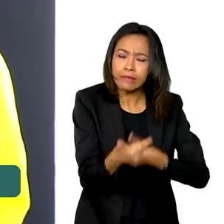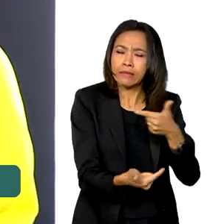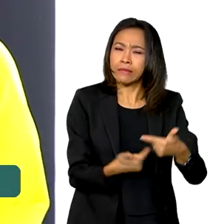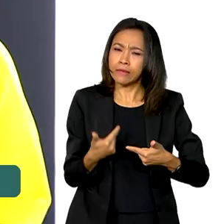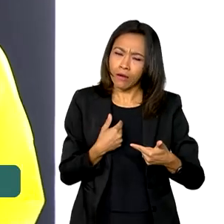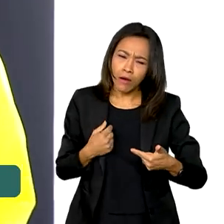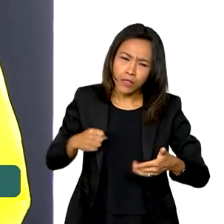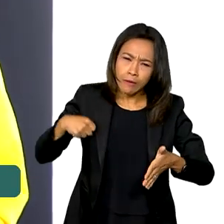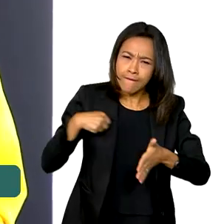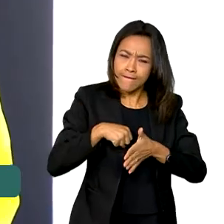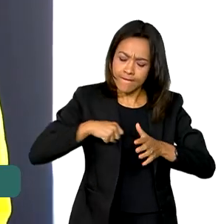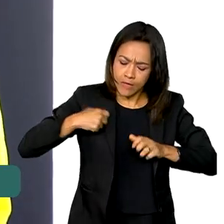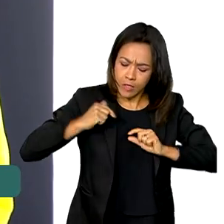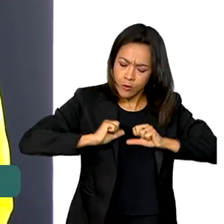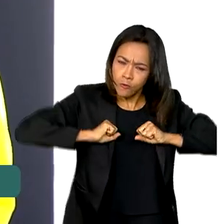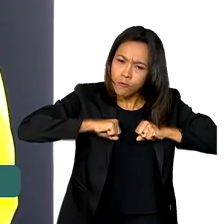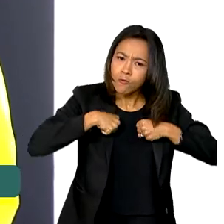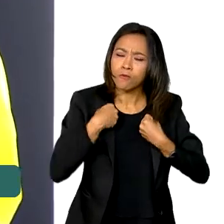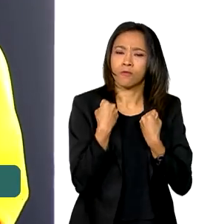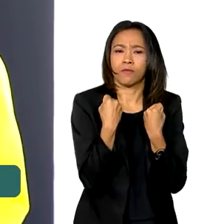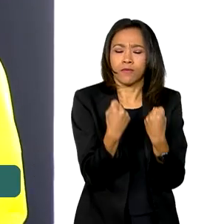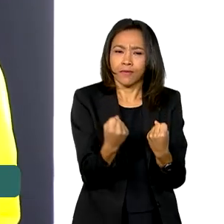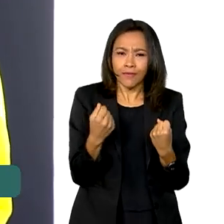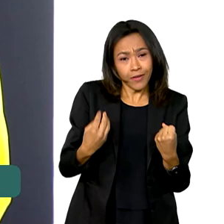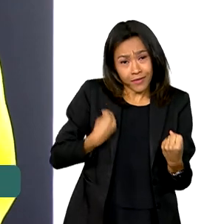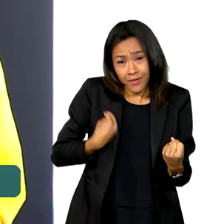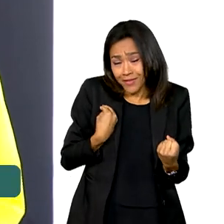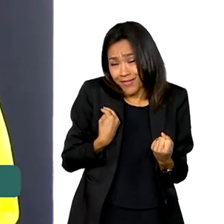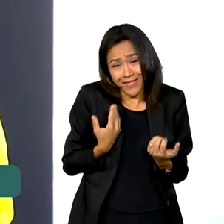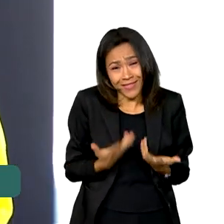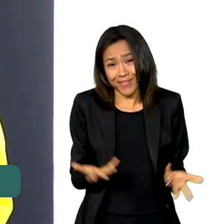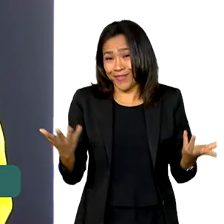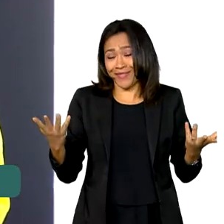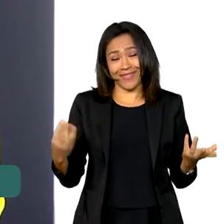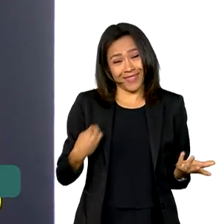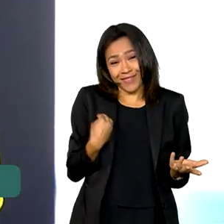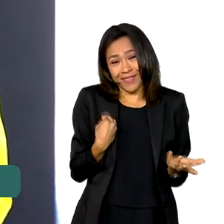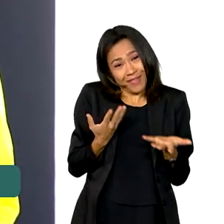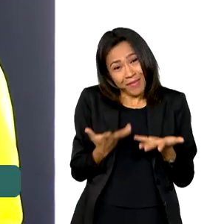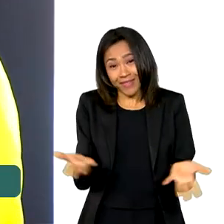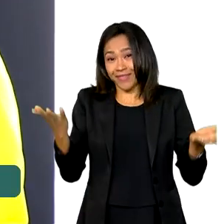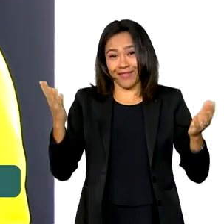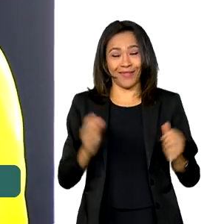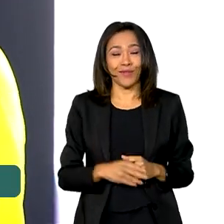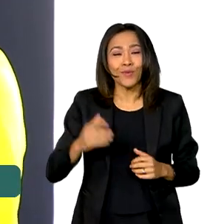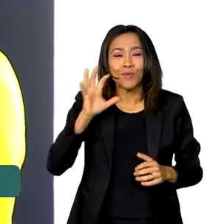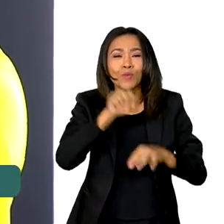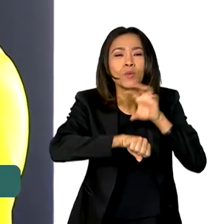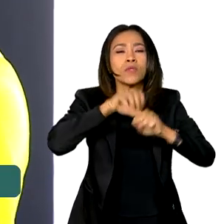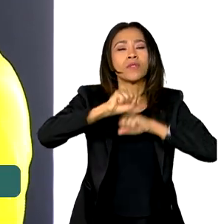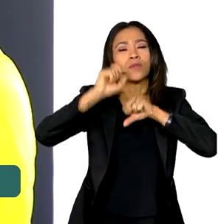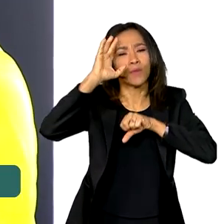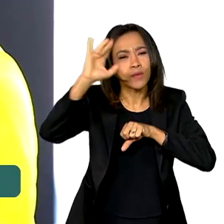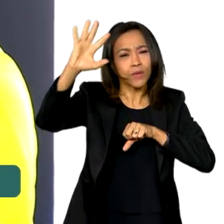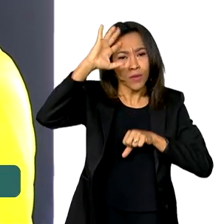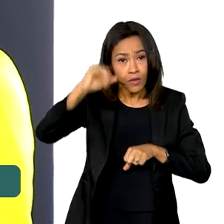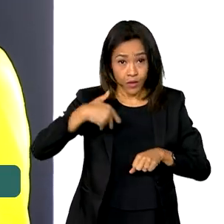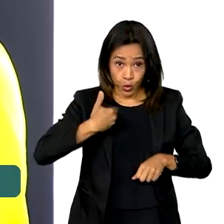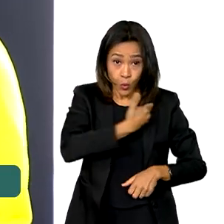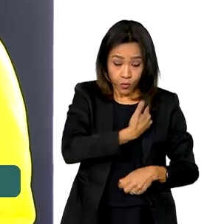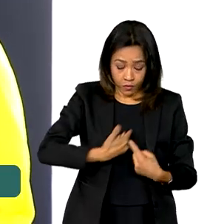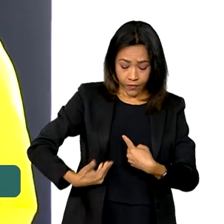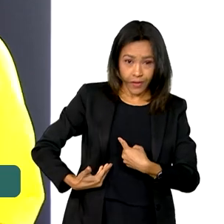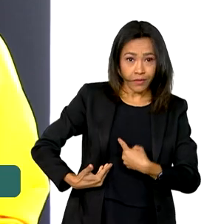dedicamos bastante a tudo isso, né? A gente vive disso, a gente vive para isso, em busca dos nossos sonhos, e um governo como